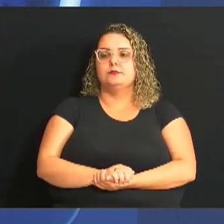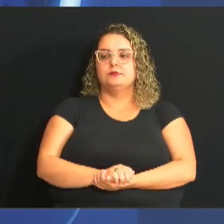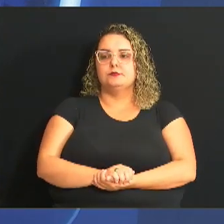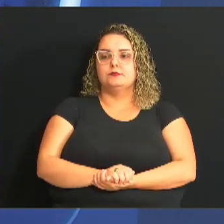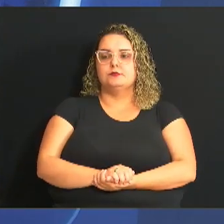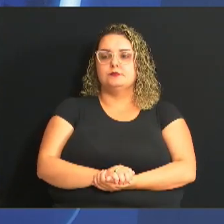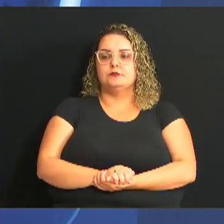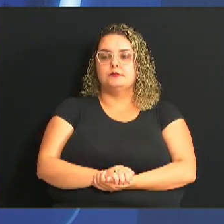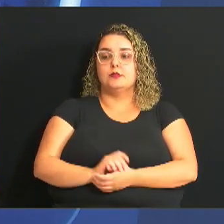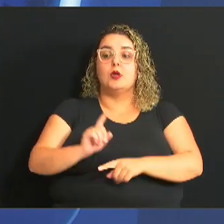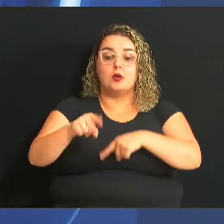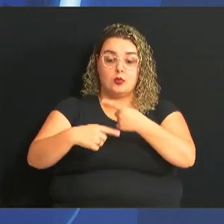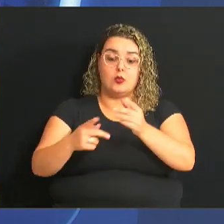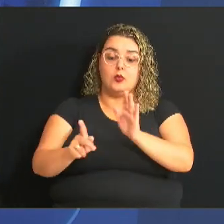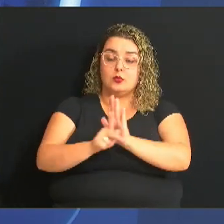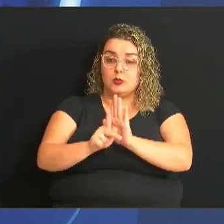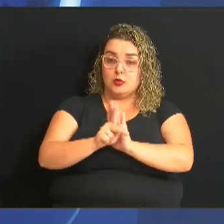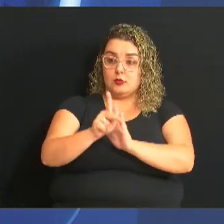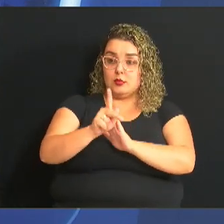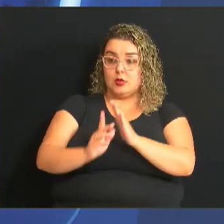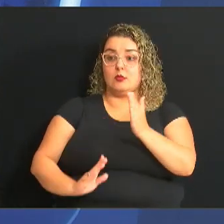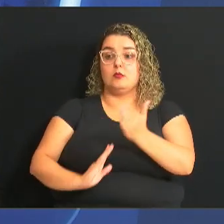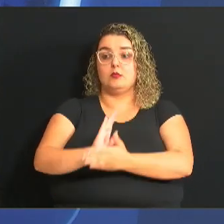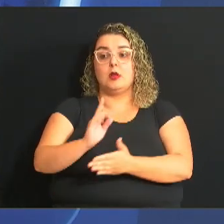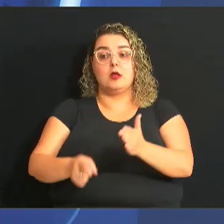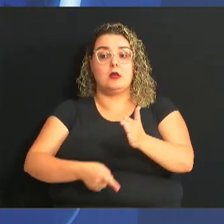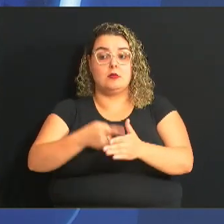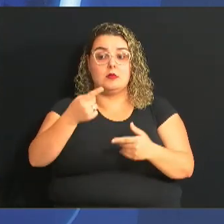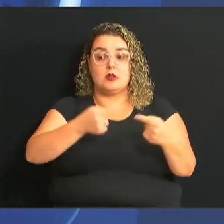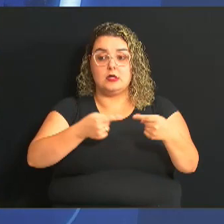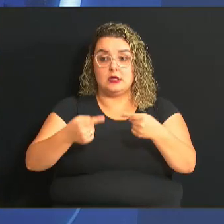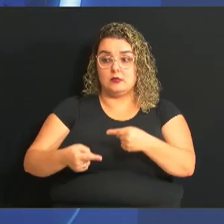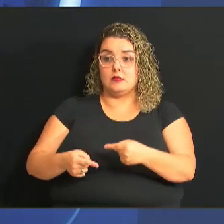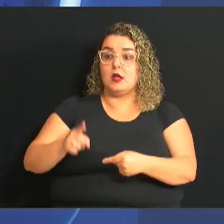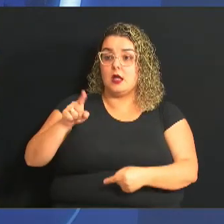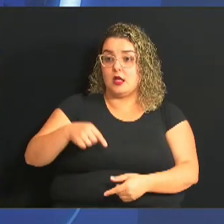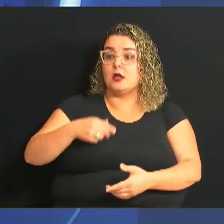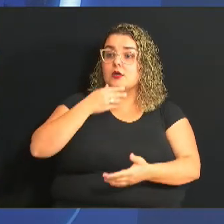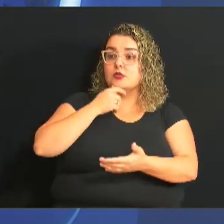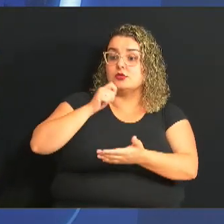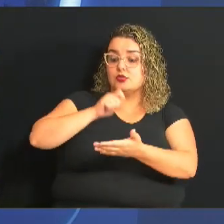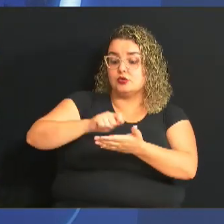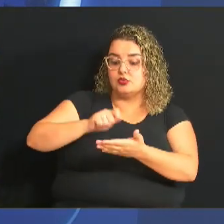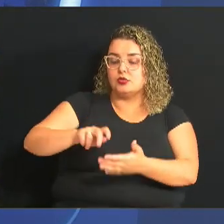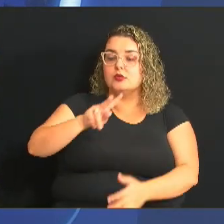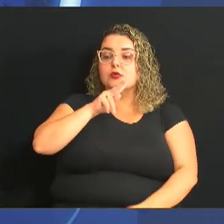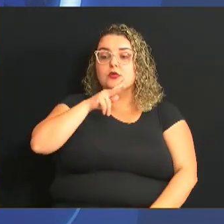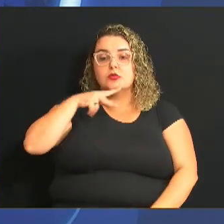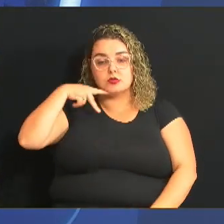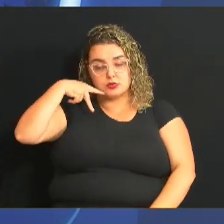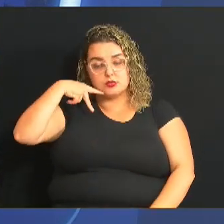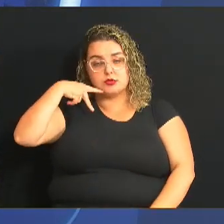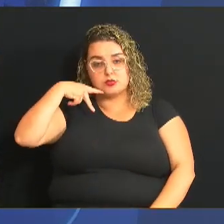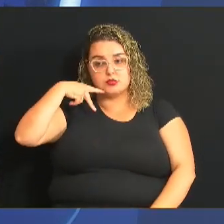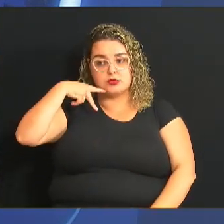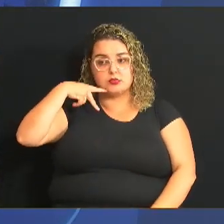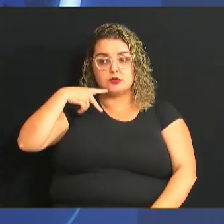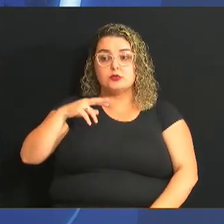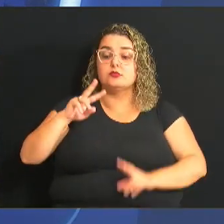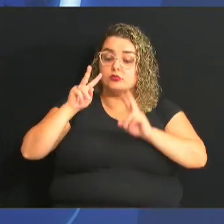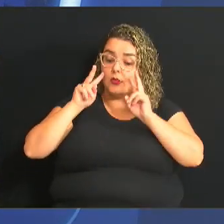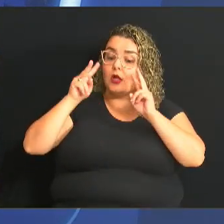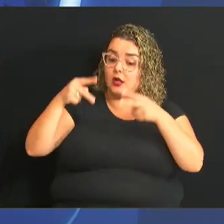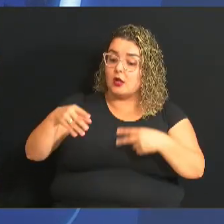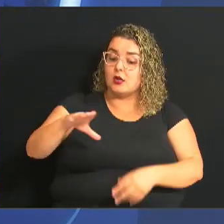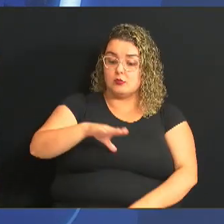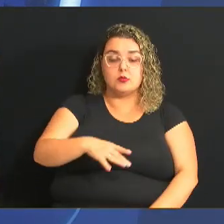E um outro projeto aprovado em primeira discussão é de autoria do vereador Permínio Monteiro, que reconhece o município